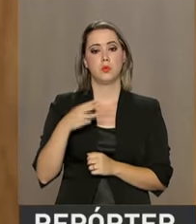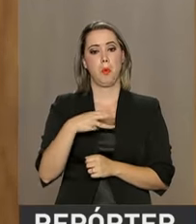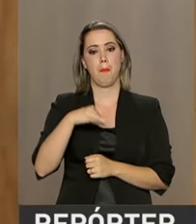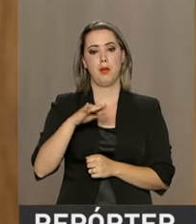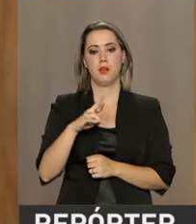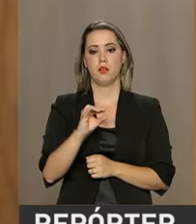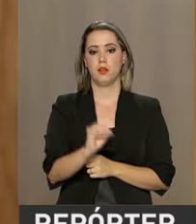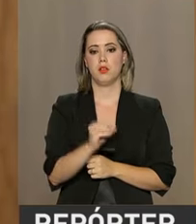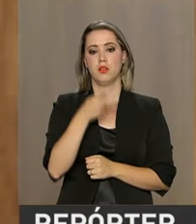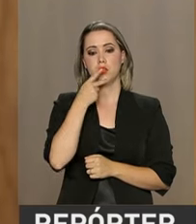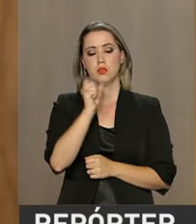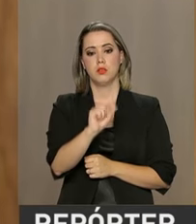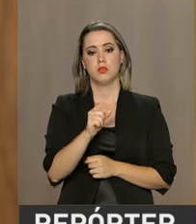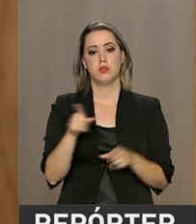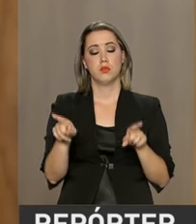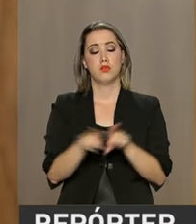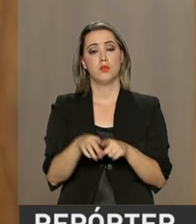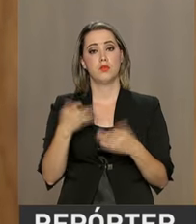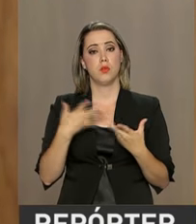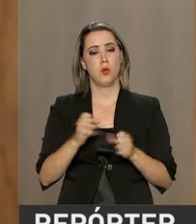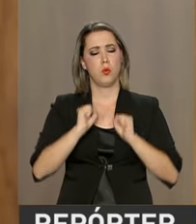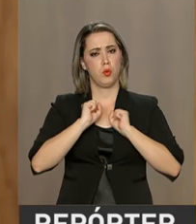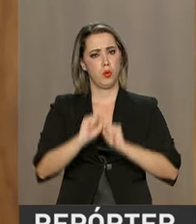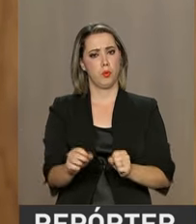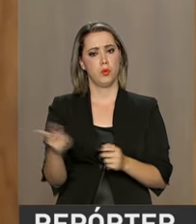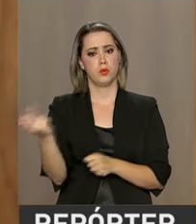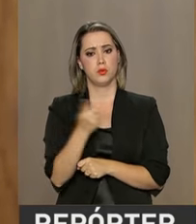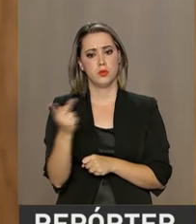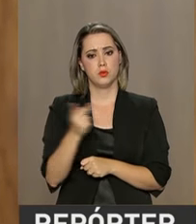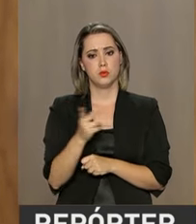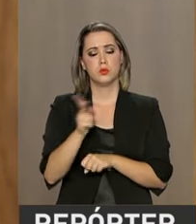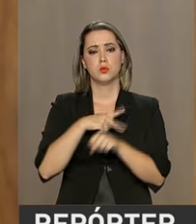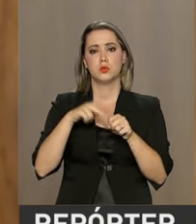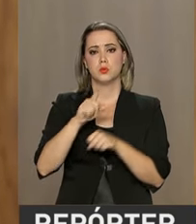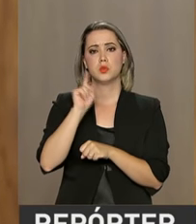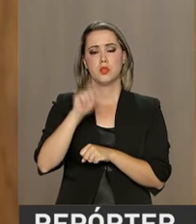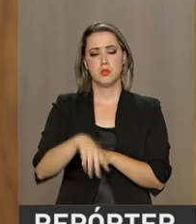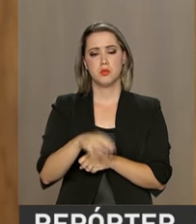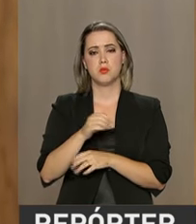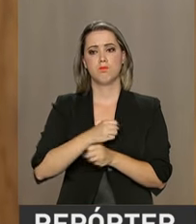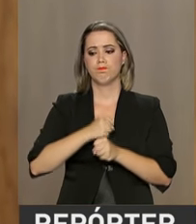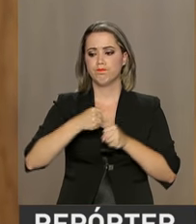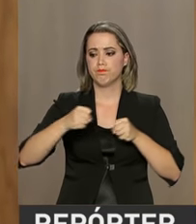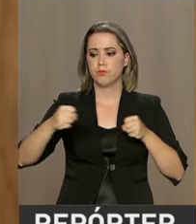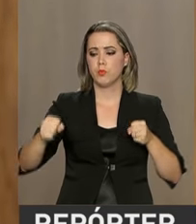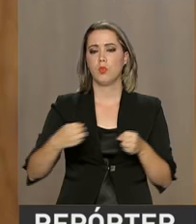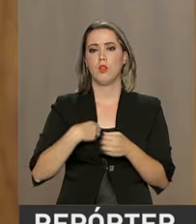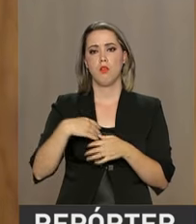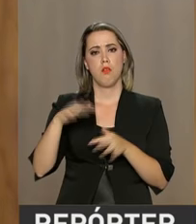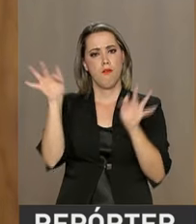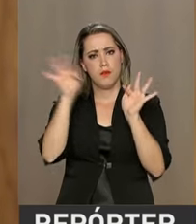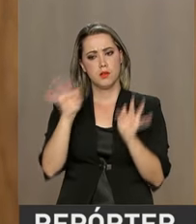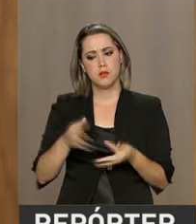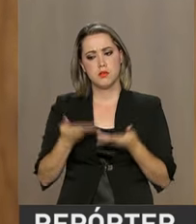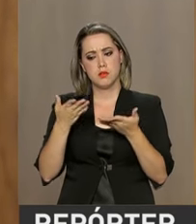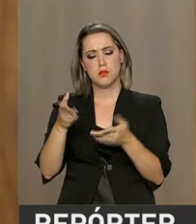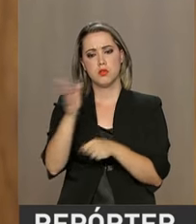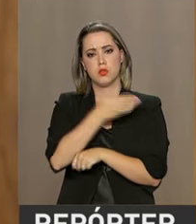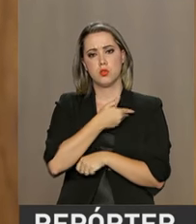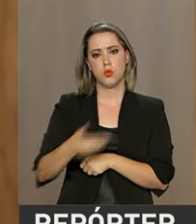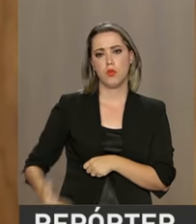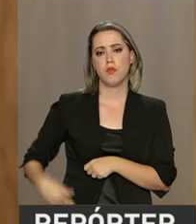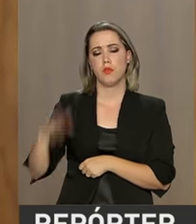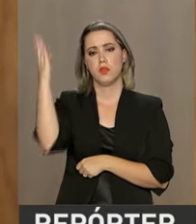roy disse que o potencial para as relações bilaterais é imenso e felicitou o governo brasileiro pelas